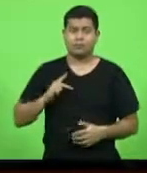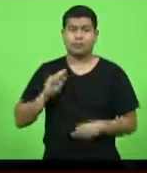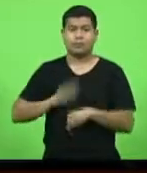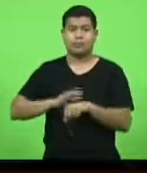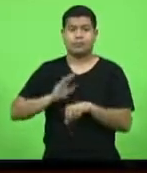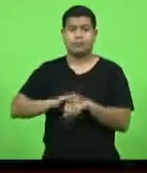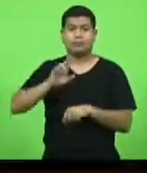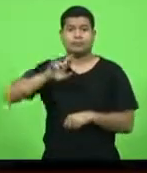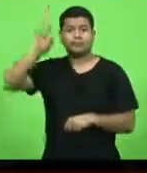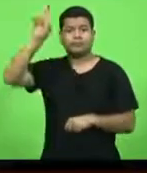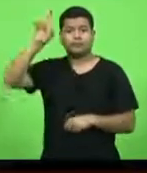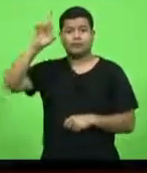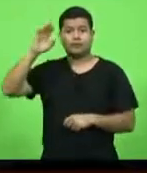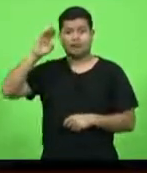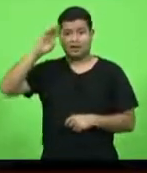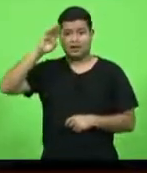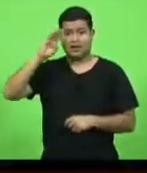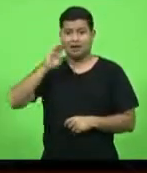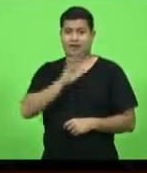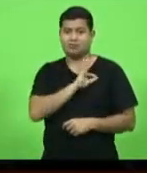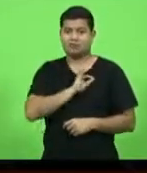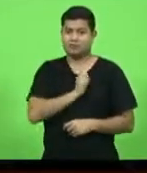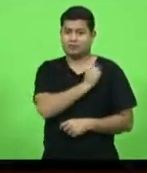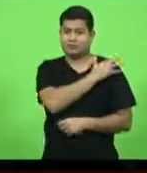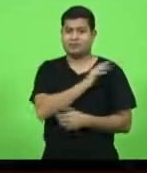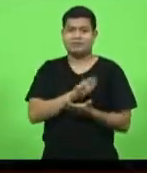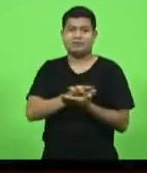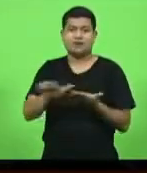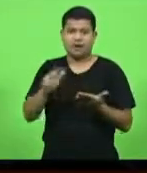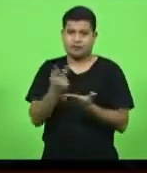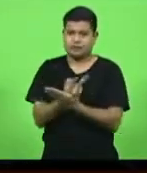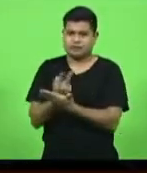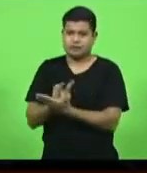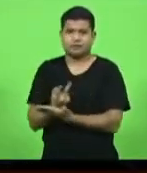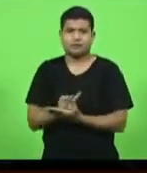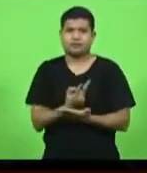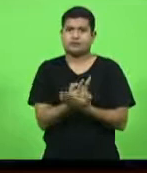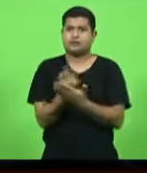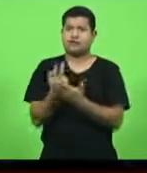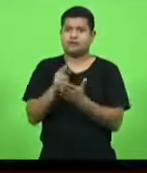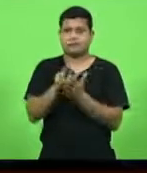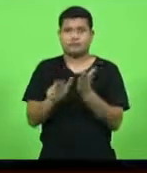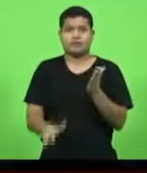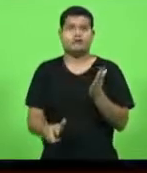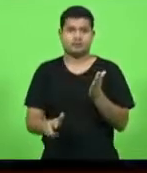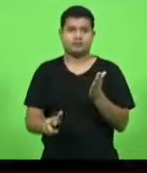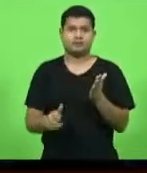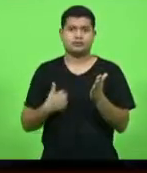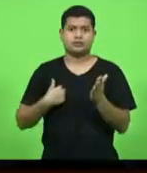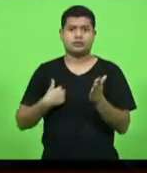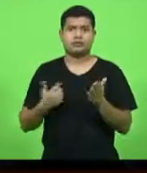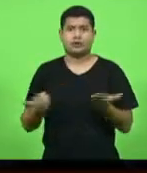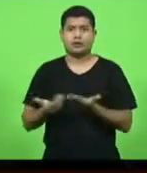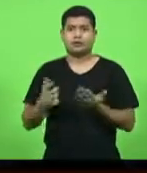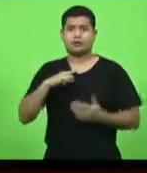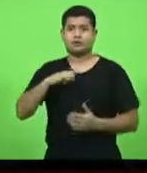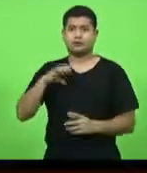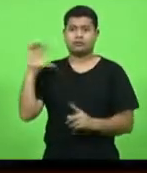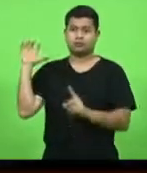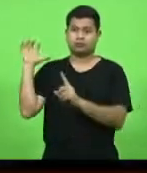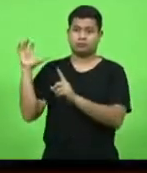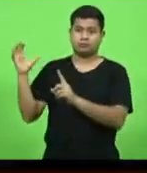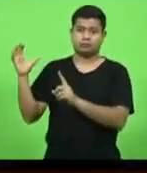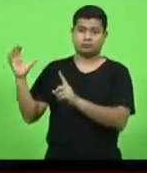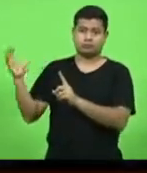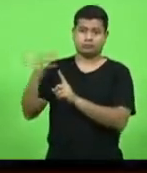uma série de irregularidades o que resultou numa ameaça que eu